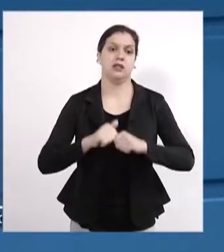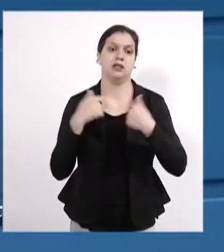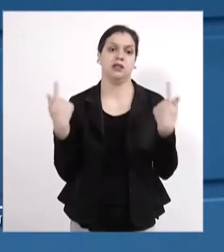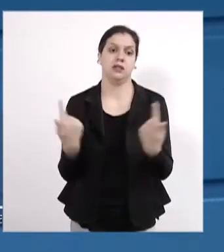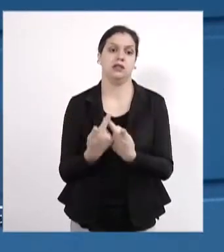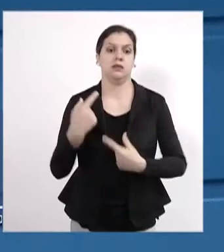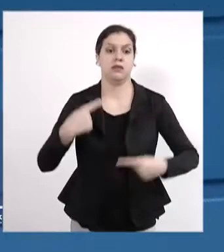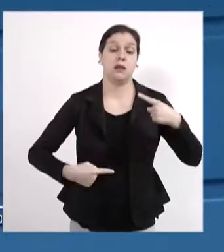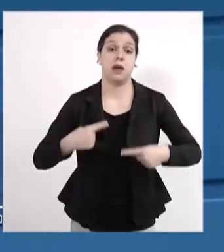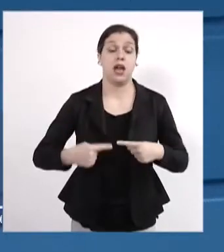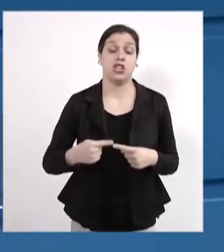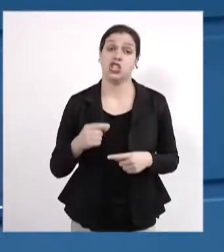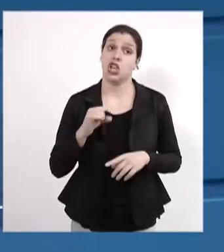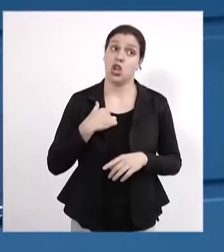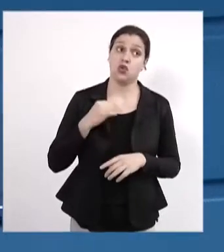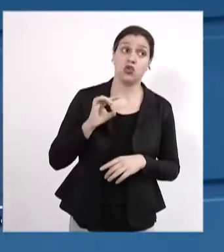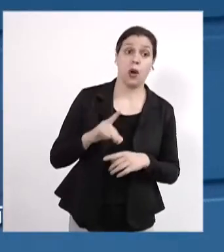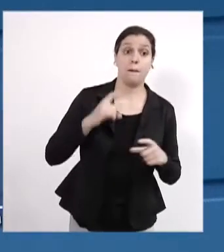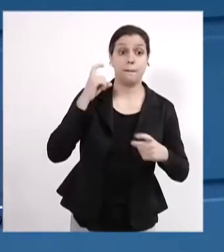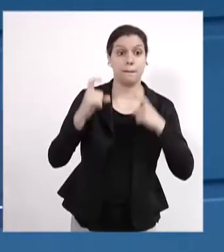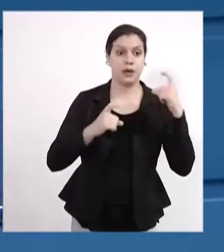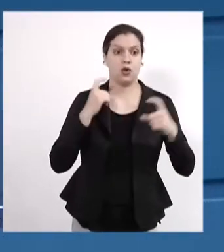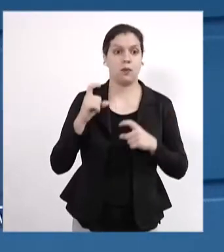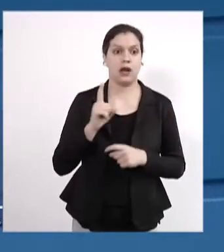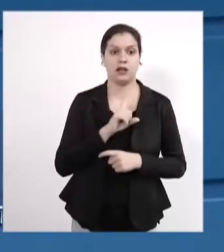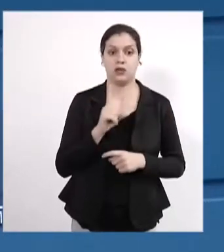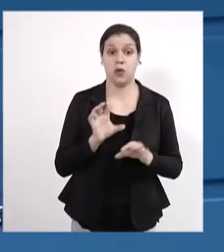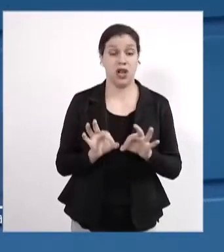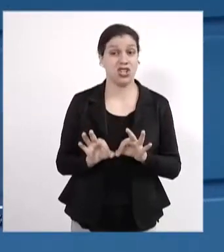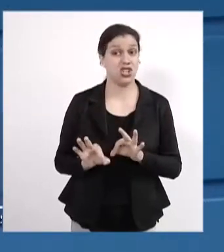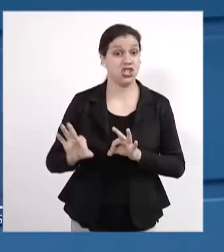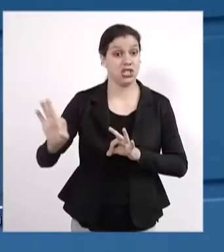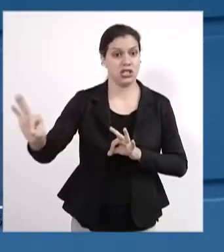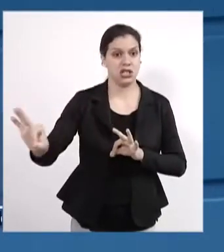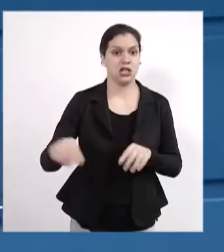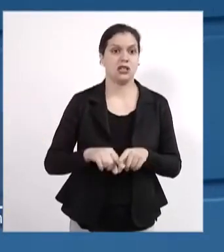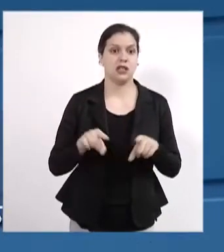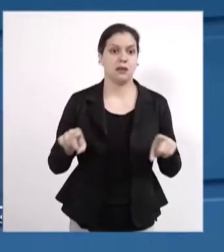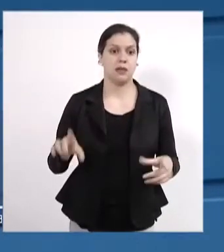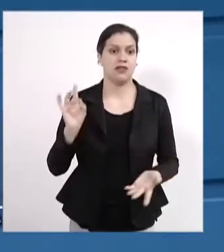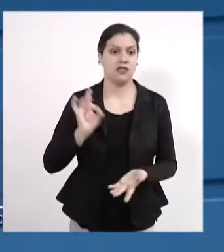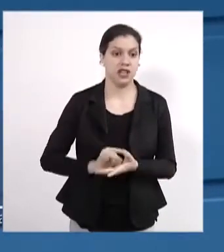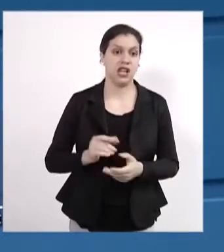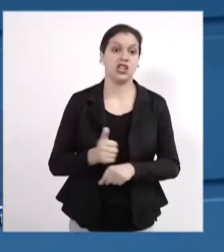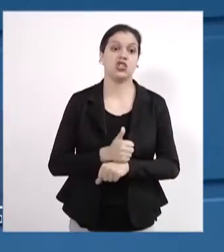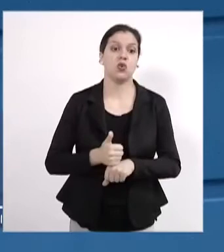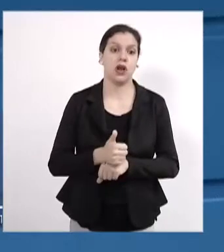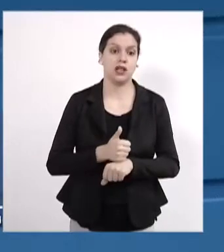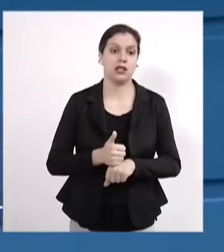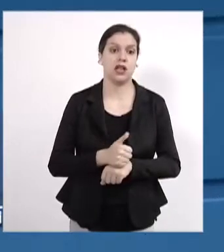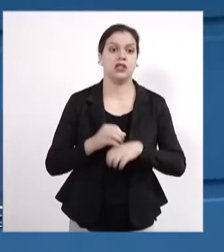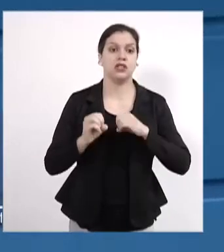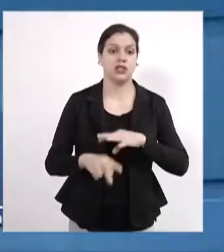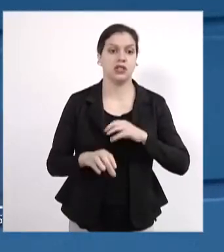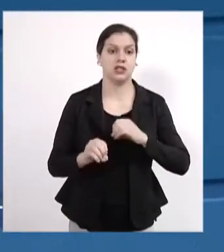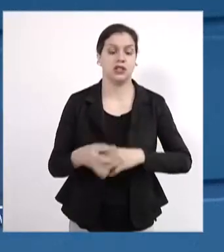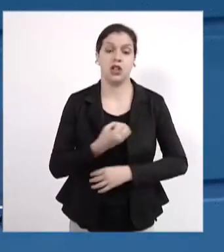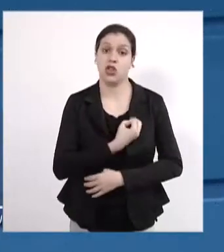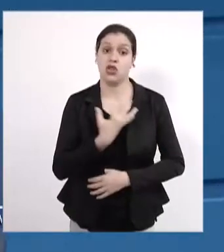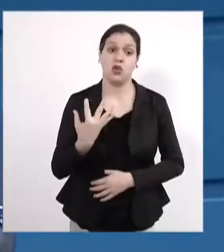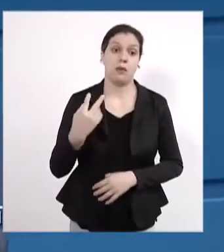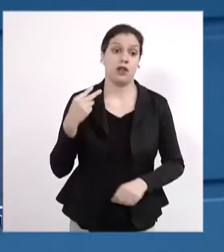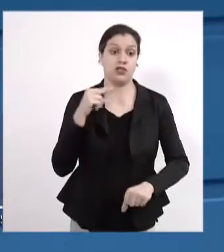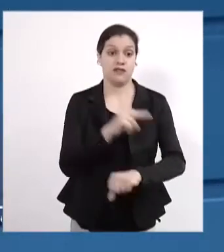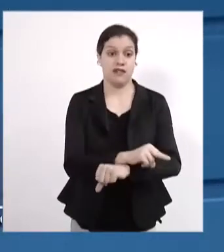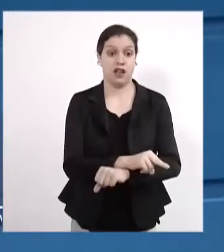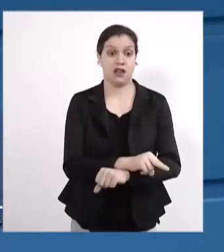no debate. A minha preocupação não é com a distância em si, é com a qualidade e de realmente ter o número de vagas.